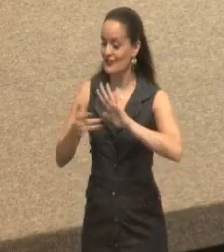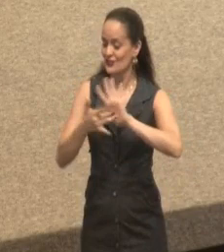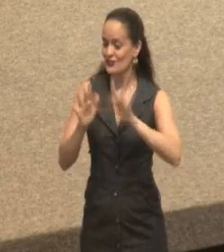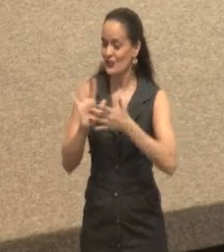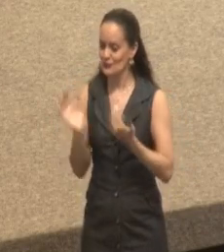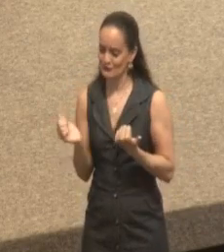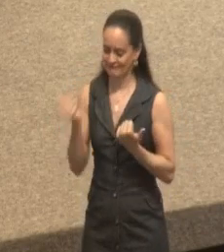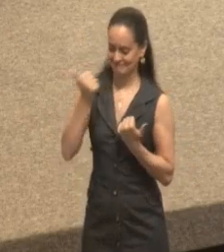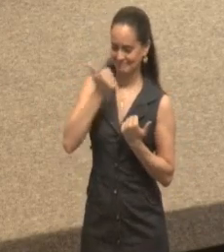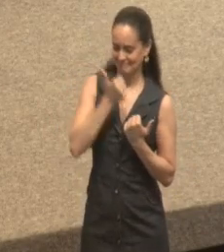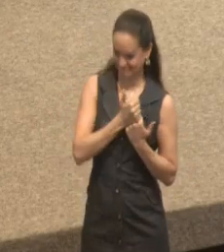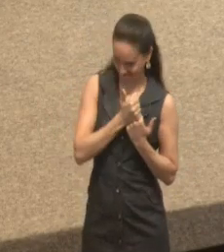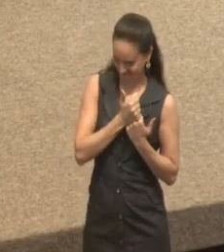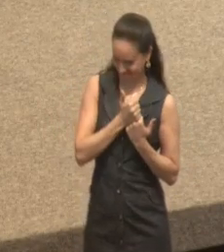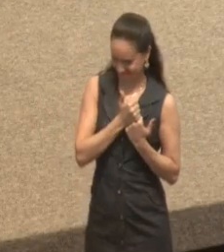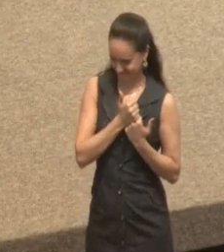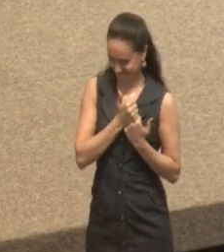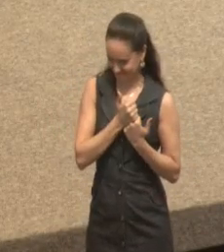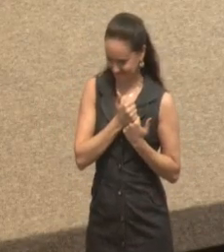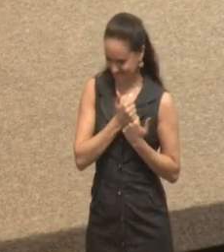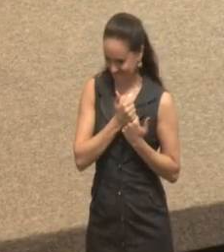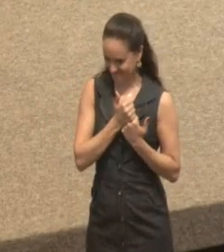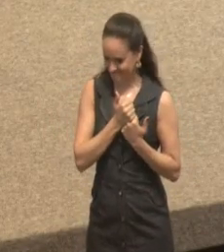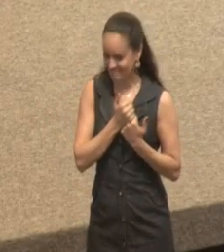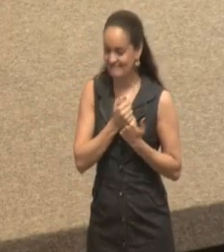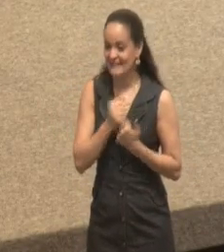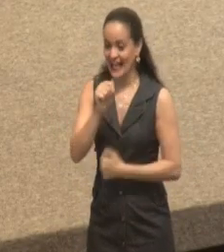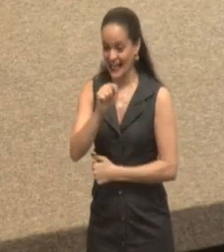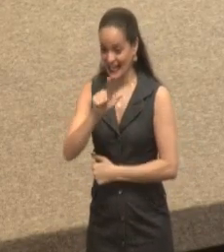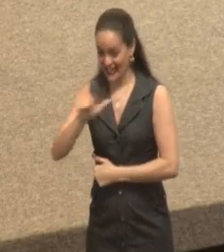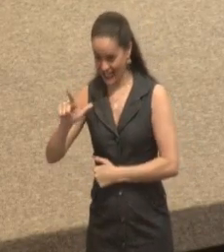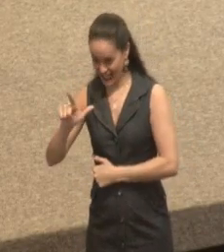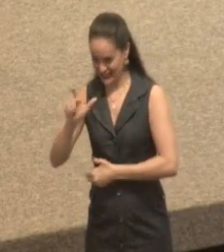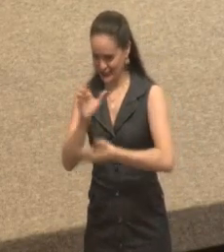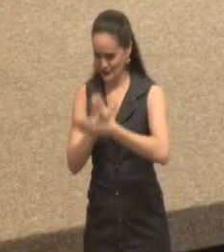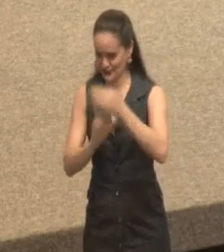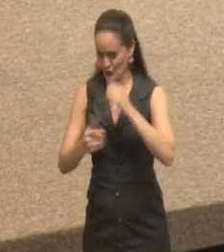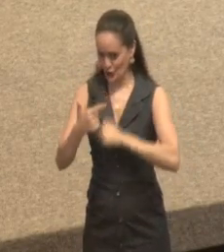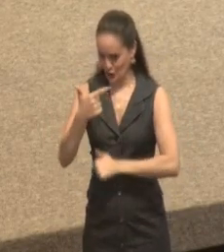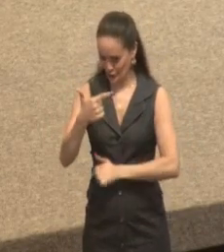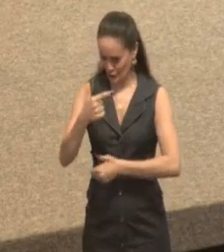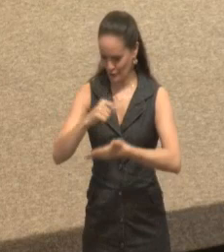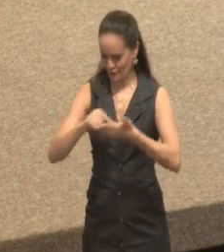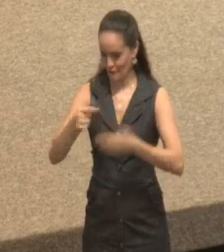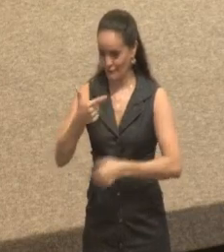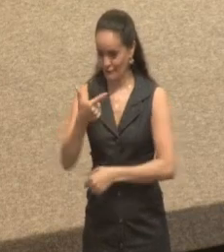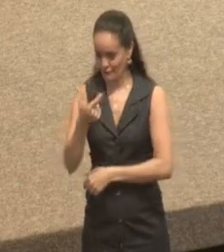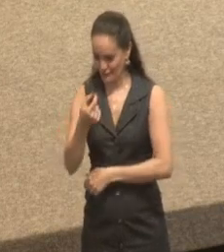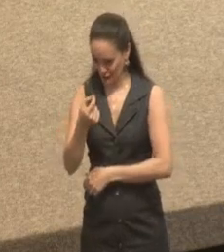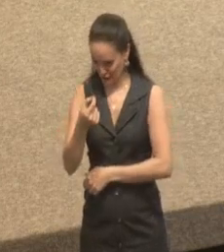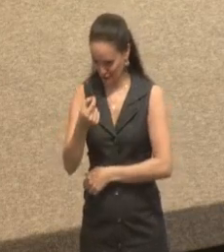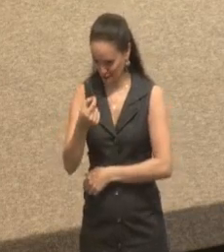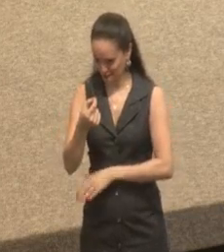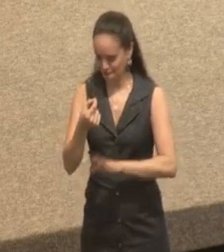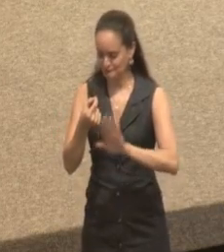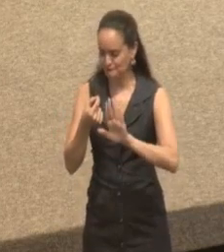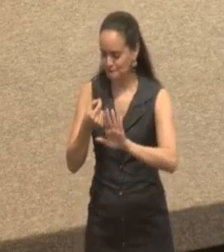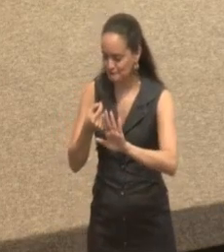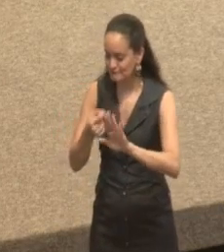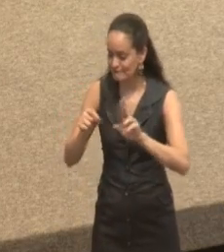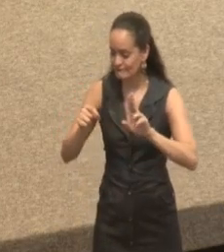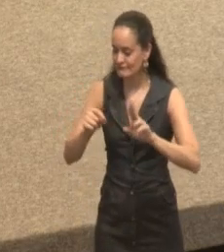mas Cristo vive em mim. Gálatas 2:20. Minha razão de